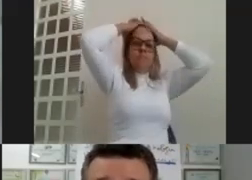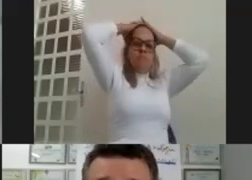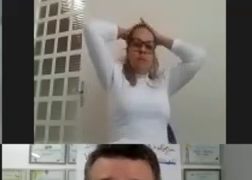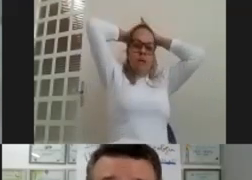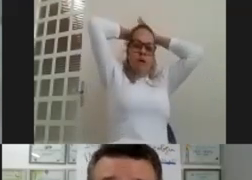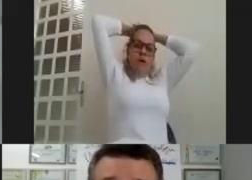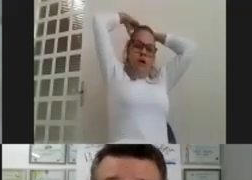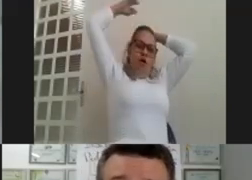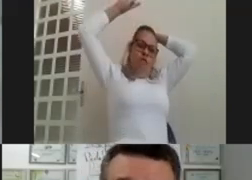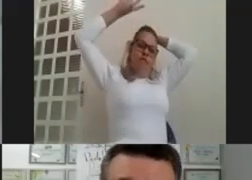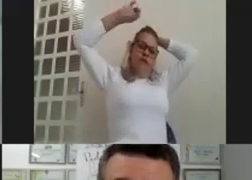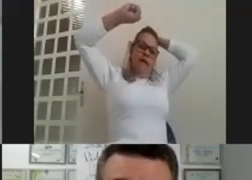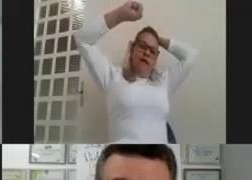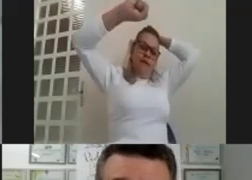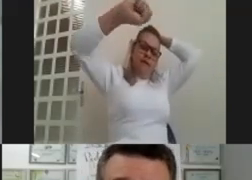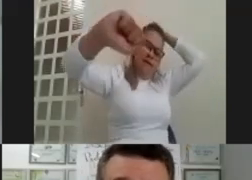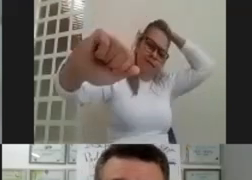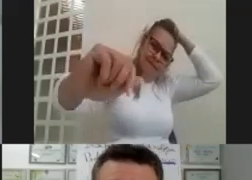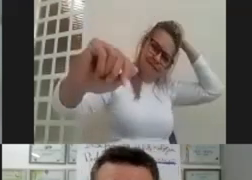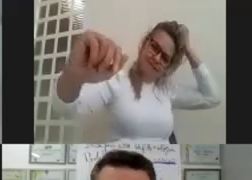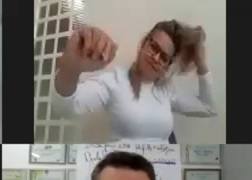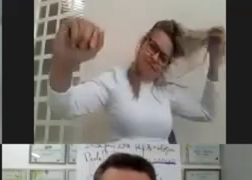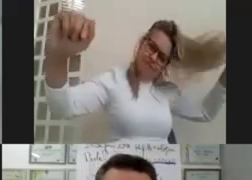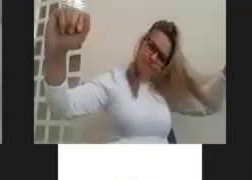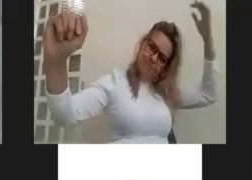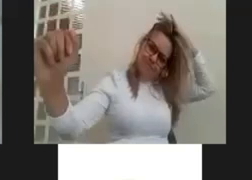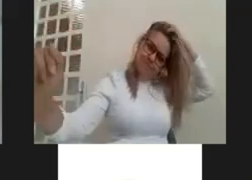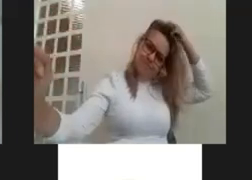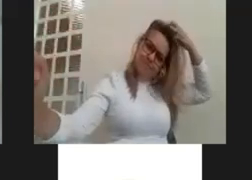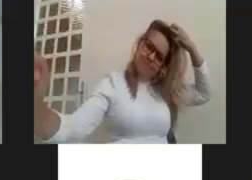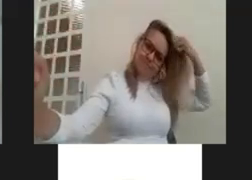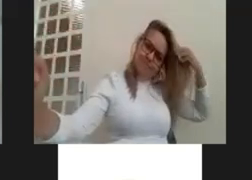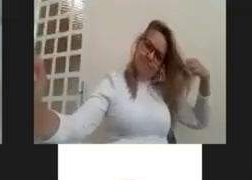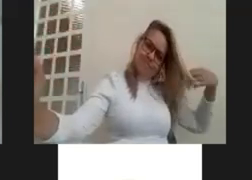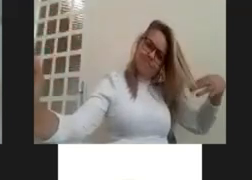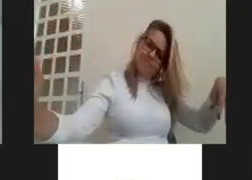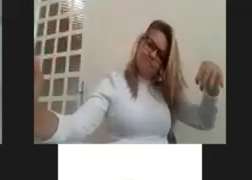um quê de terapeuta, cara. Parabéns. Maravilha.